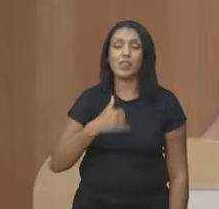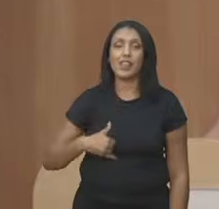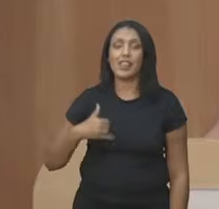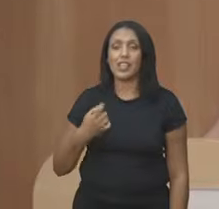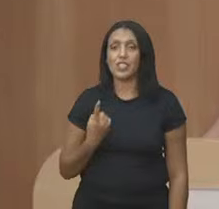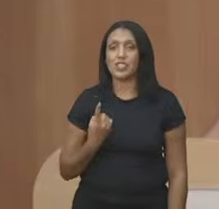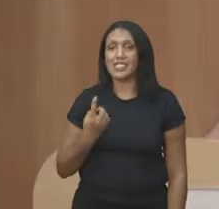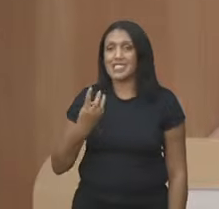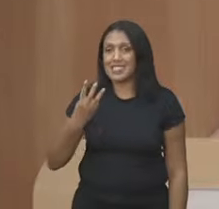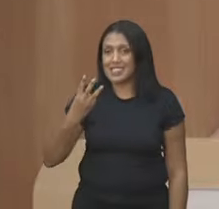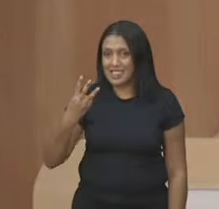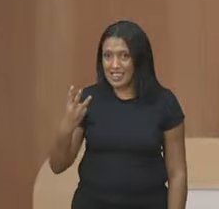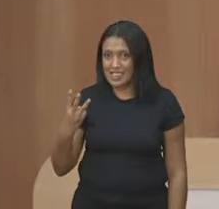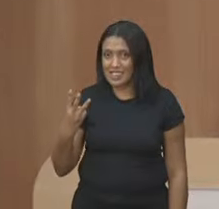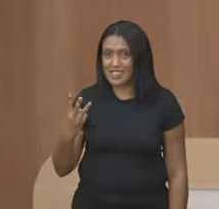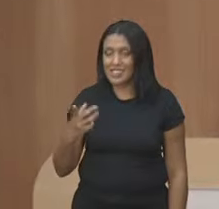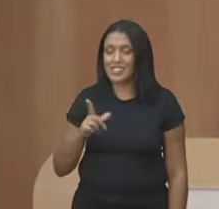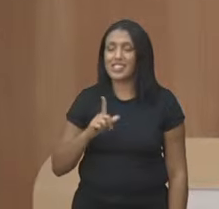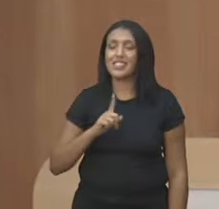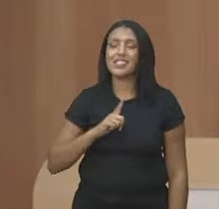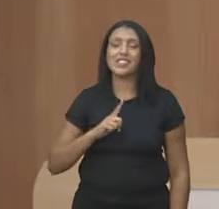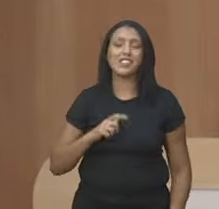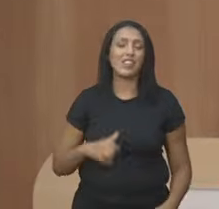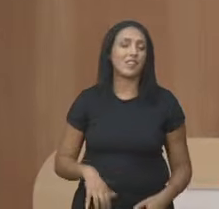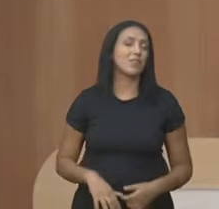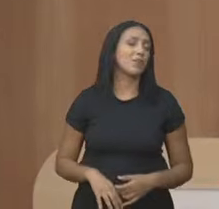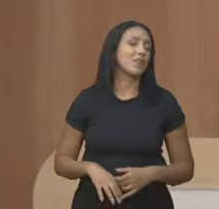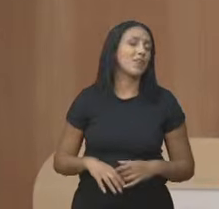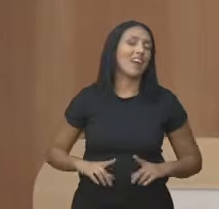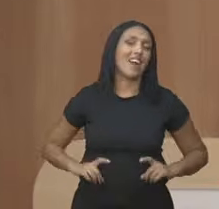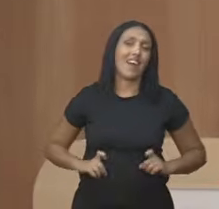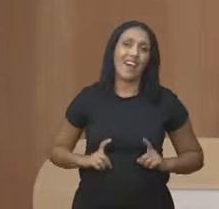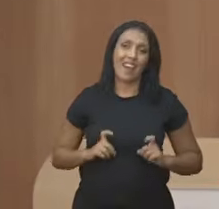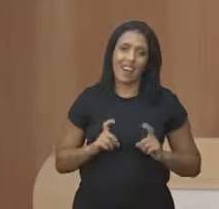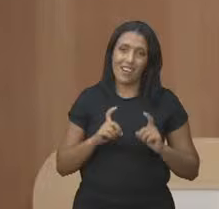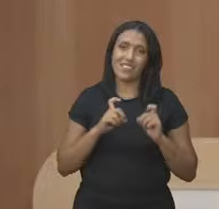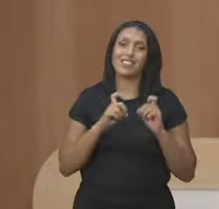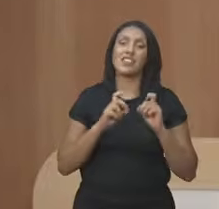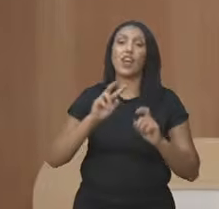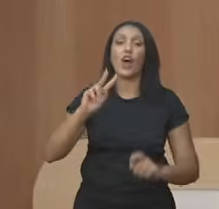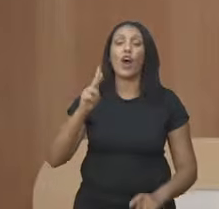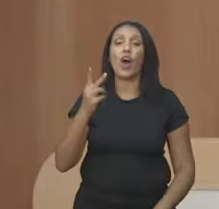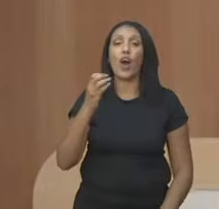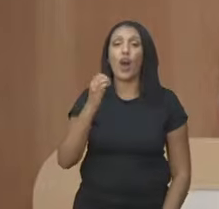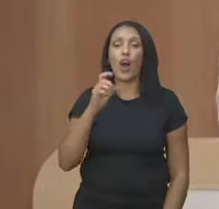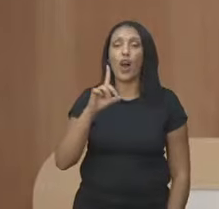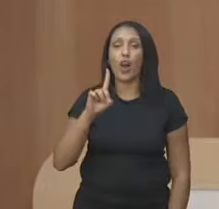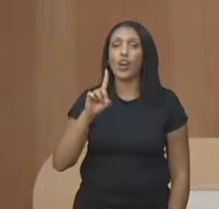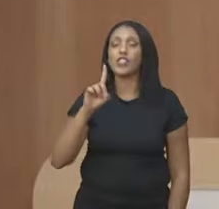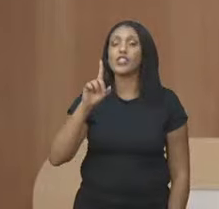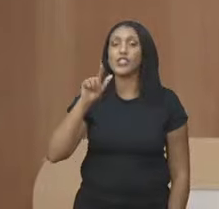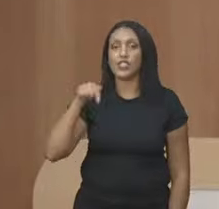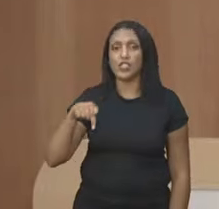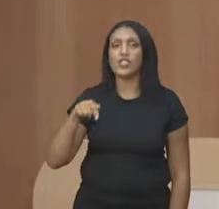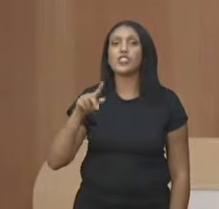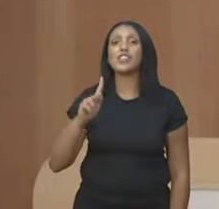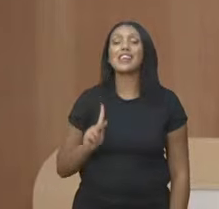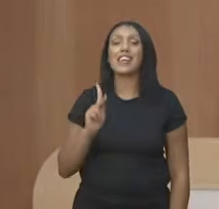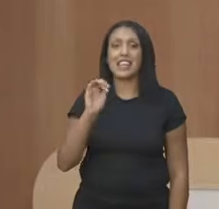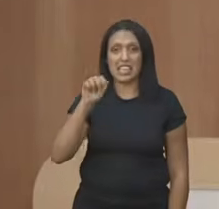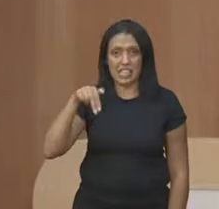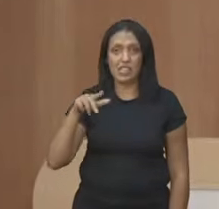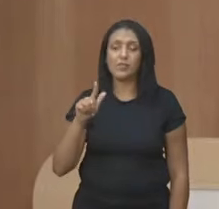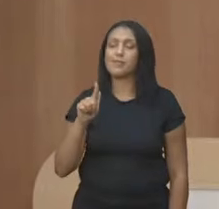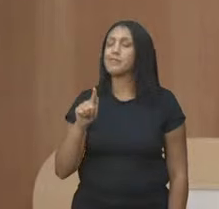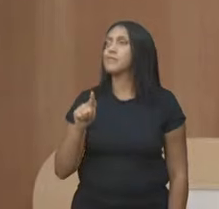bastante agressivo, um câncer, um linfoma de Hodgkin, que é um câncer que aparece no sistema linfático, né, que é o sistema justamente que